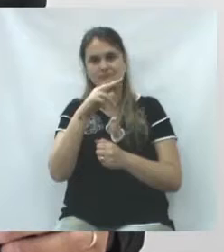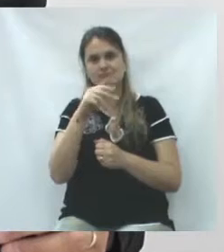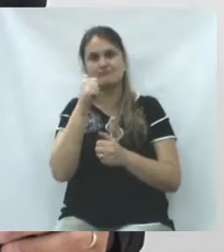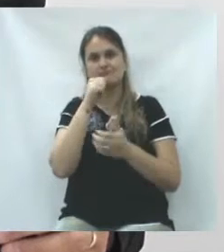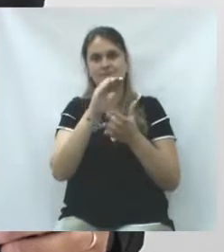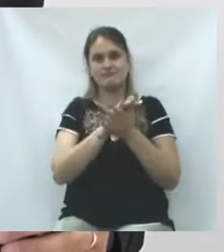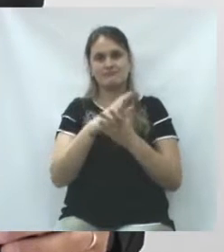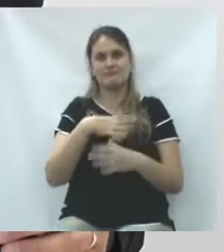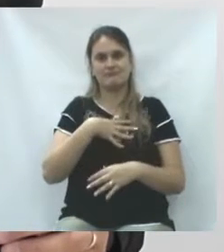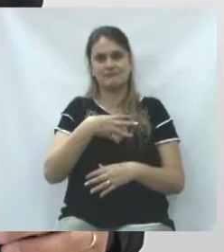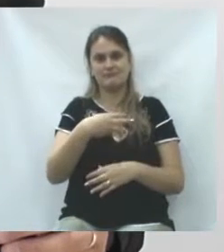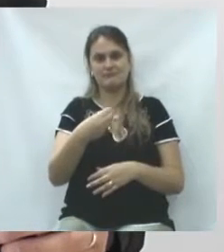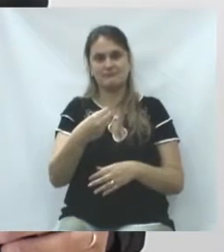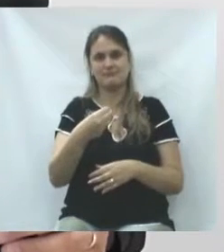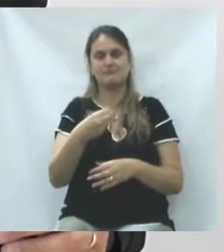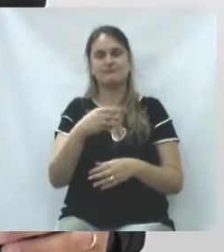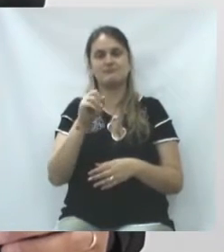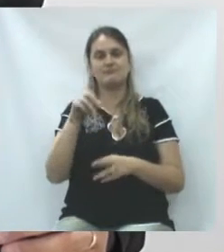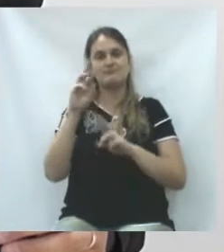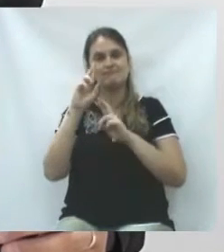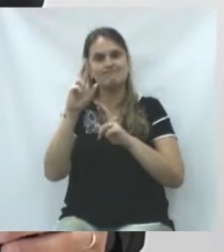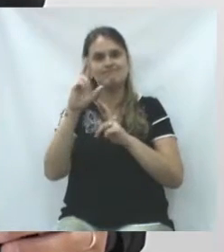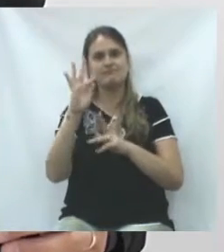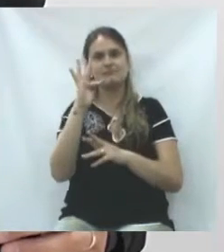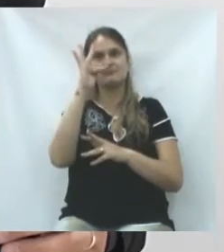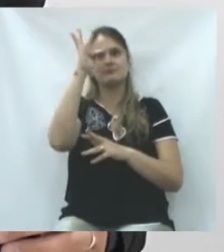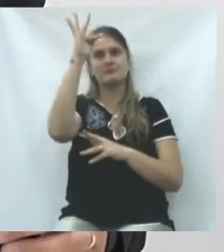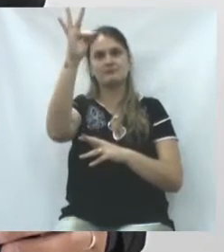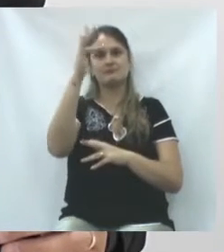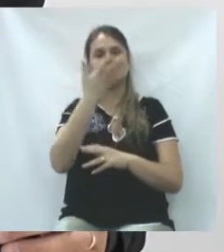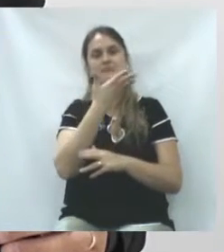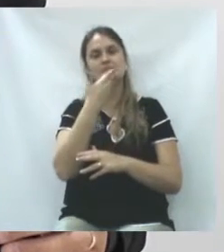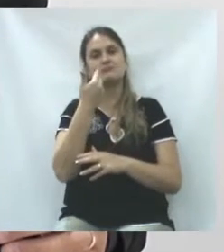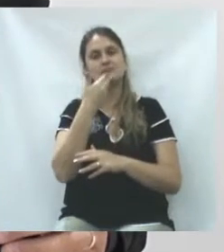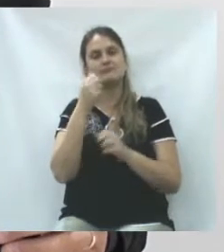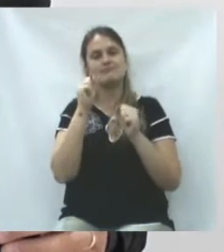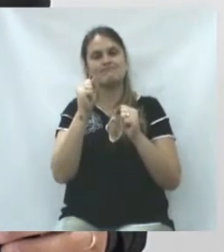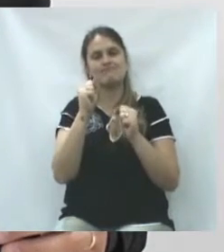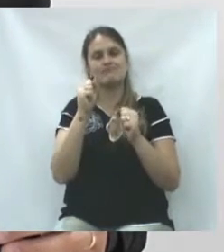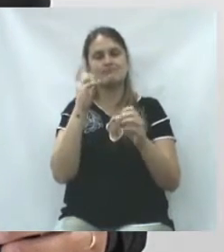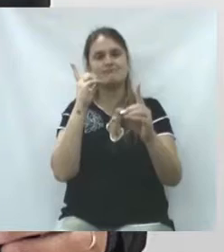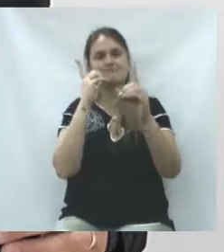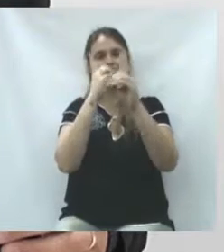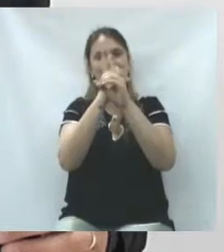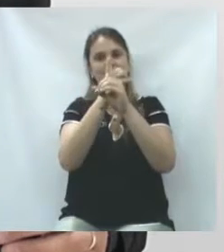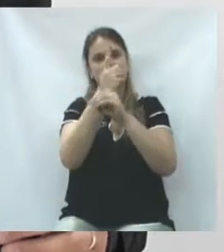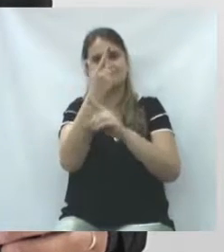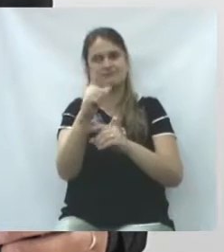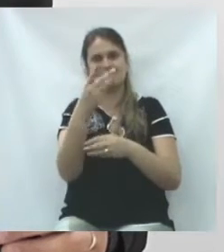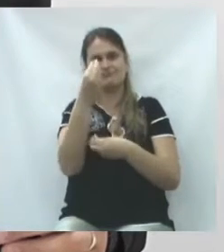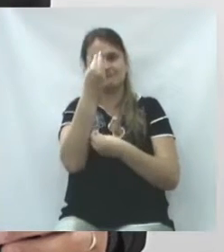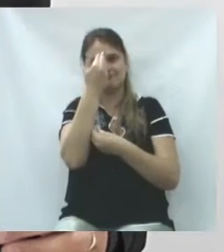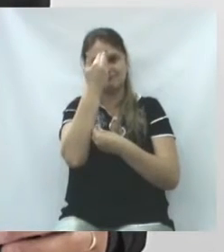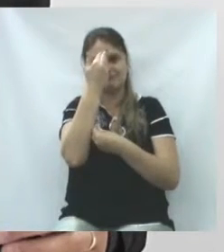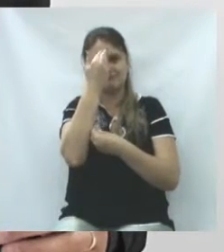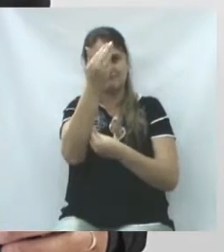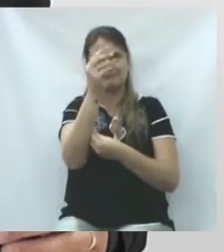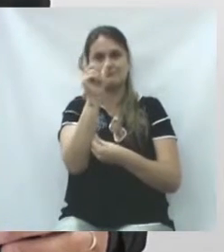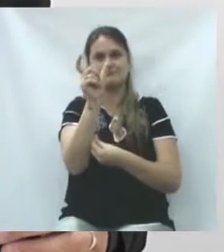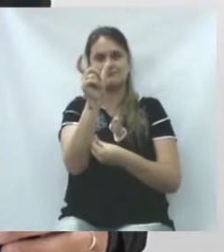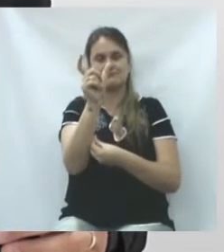é essa esperança de um dia podermos nos reencontrar. Obrigado pelas palavras de